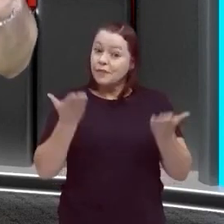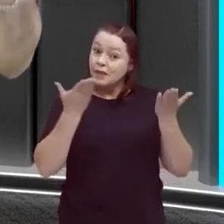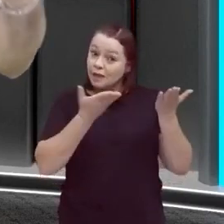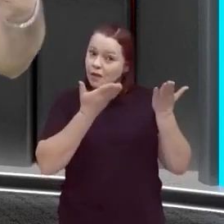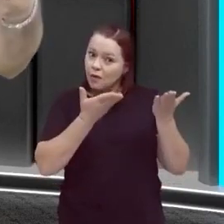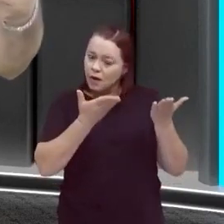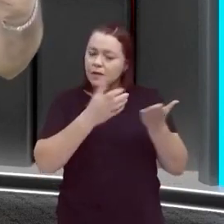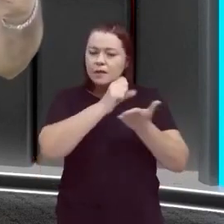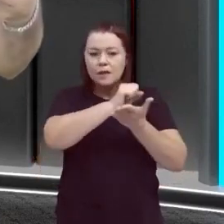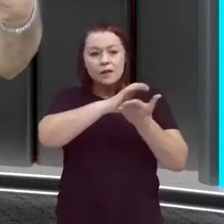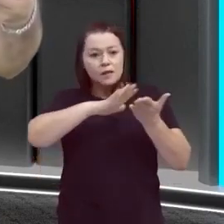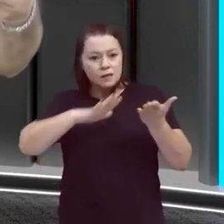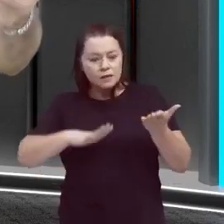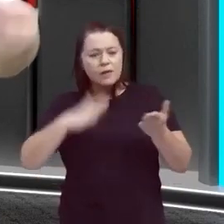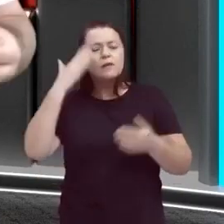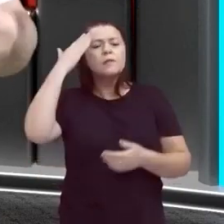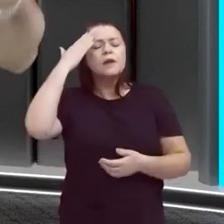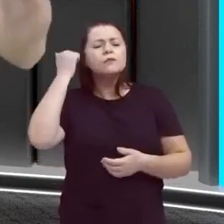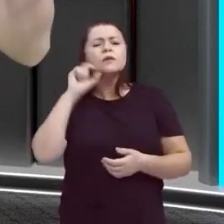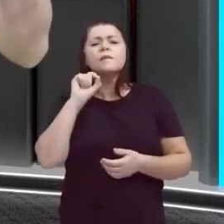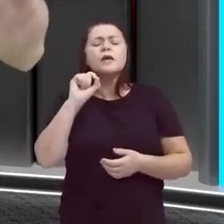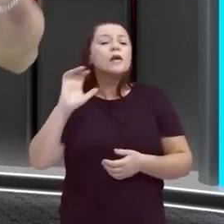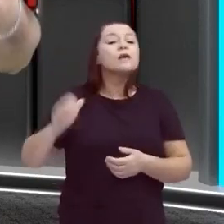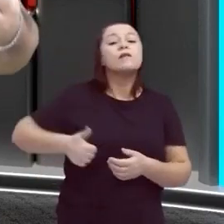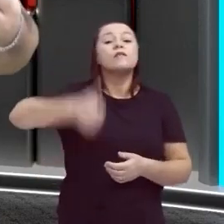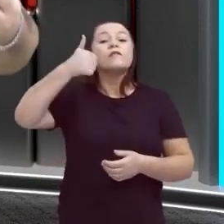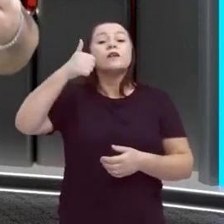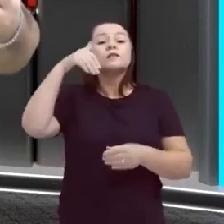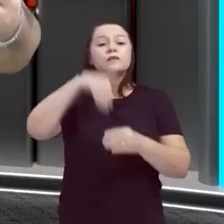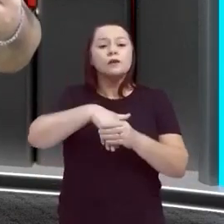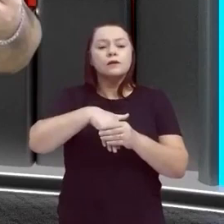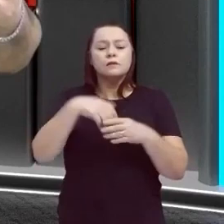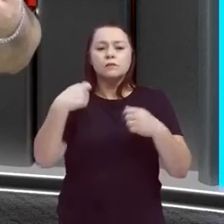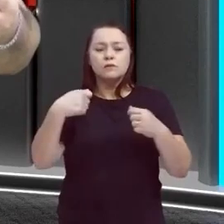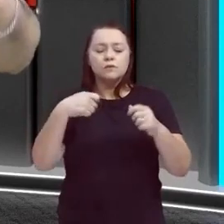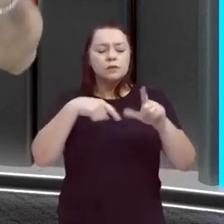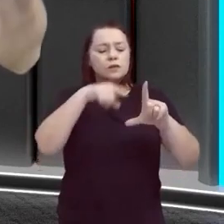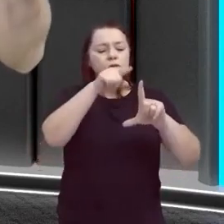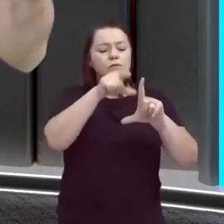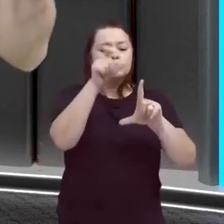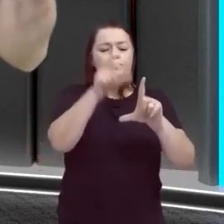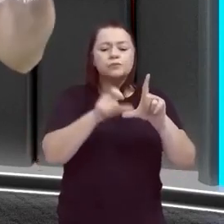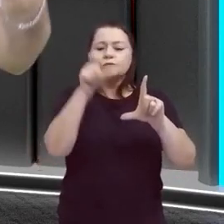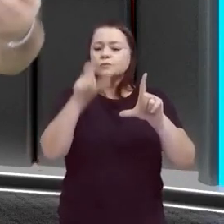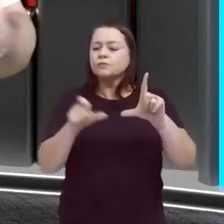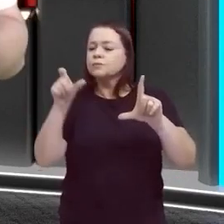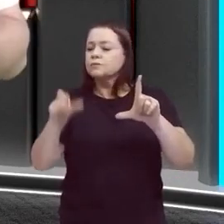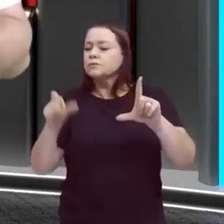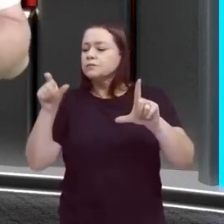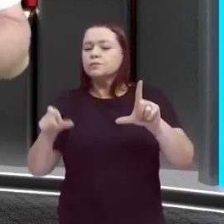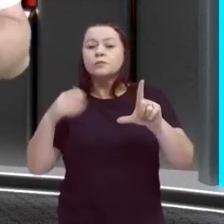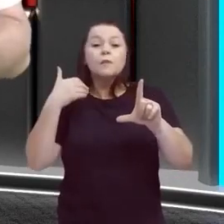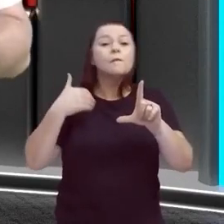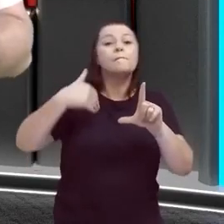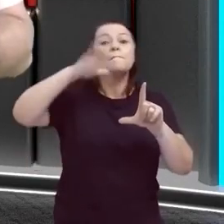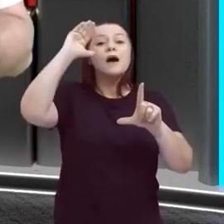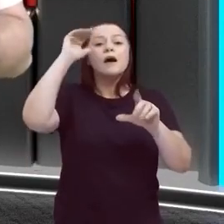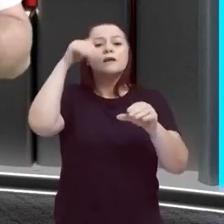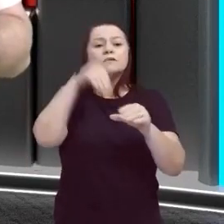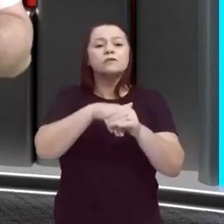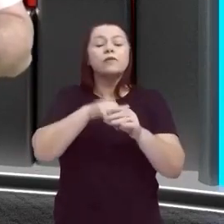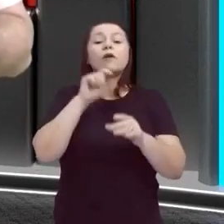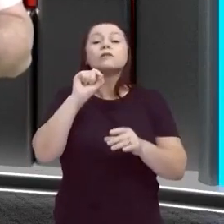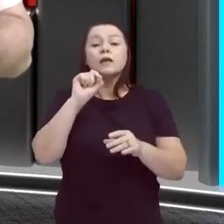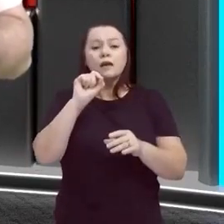nós sabermos quem ganhou a eleição, nós temos que olhar o gráfico e ver quem teve a maior quantidade de votos. Você